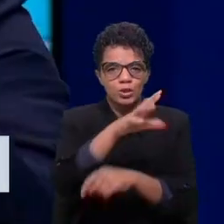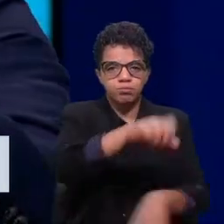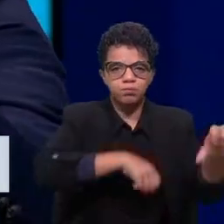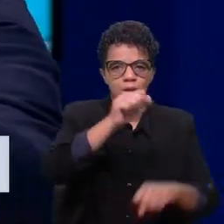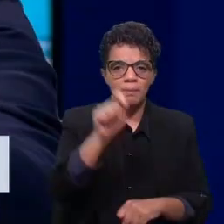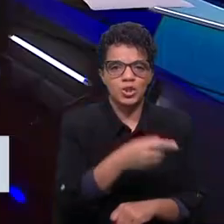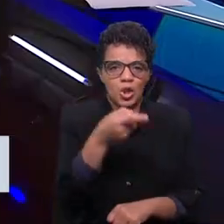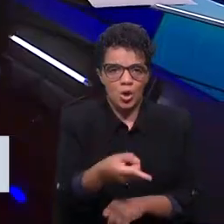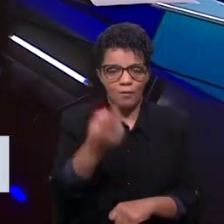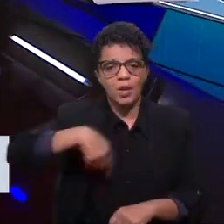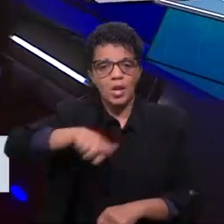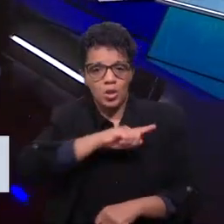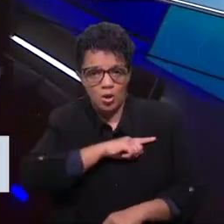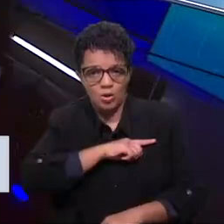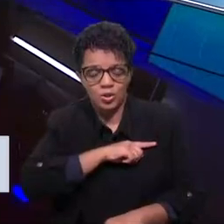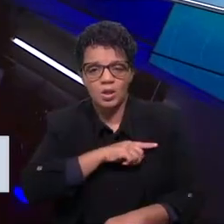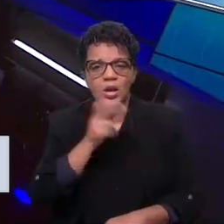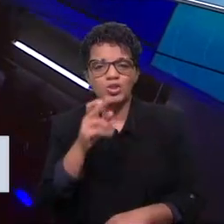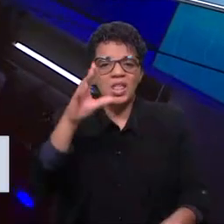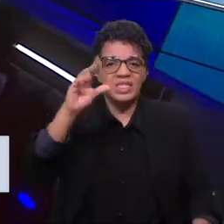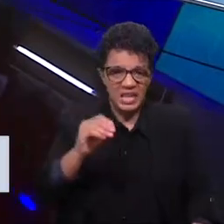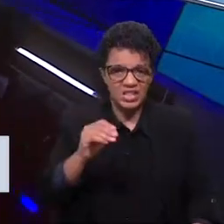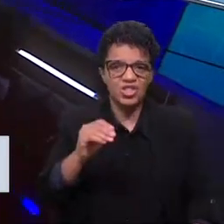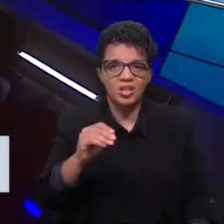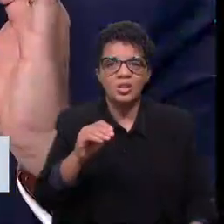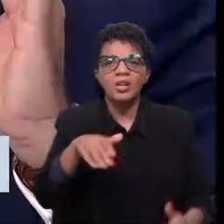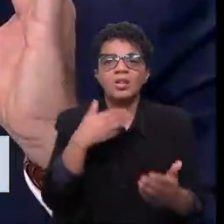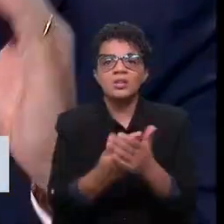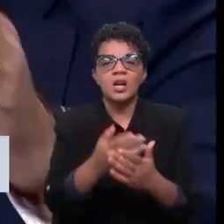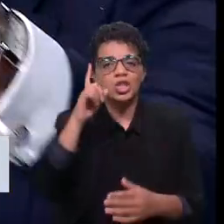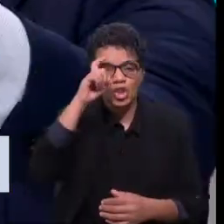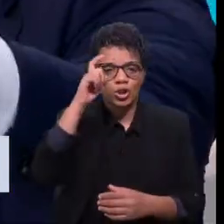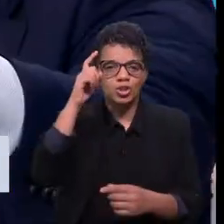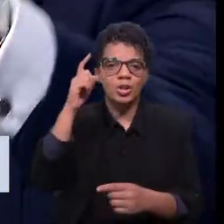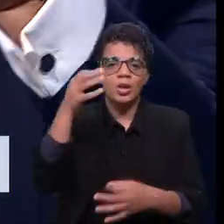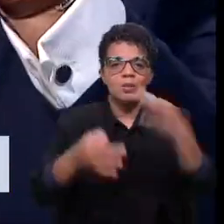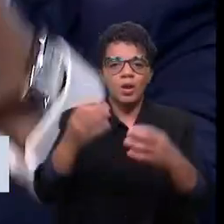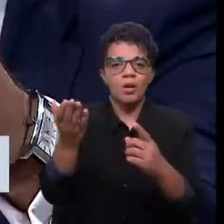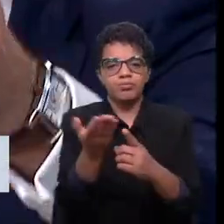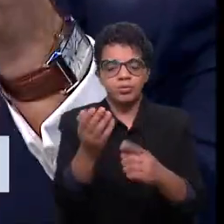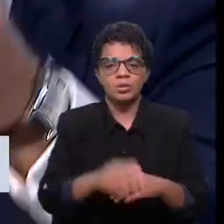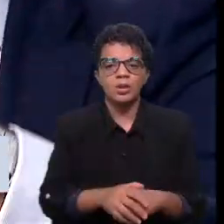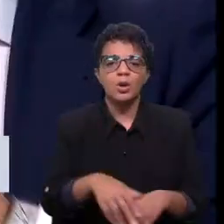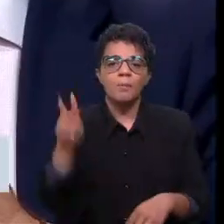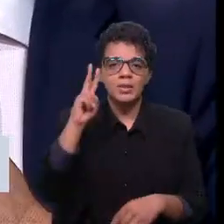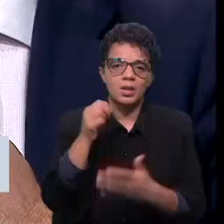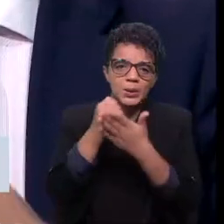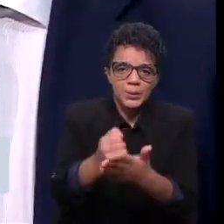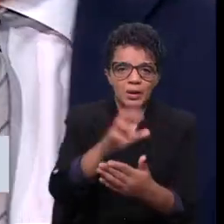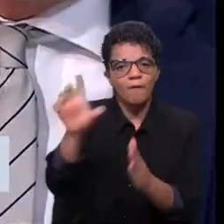meses Nós estamos Nós estamos há 10 anos para julgar o José só Sid